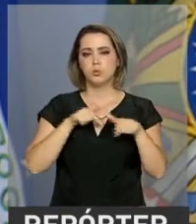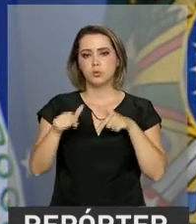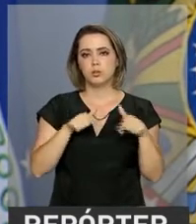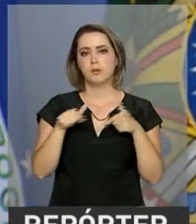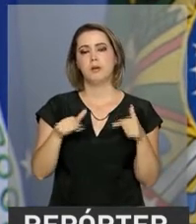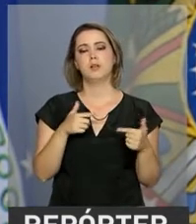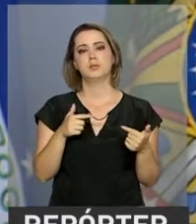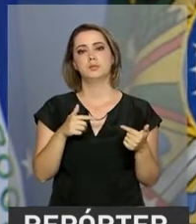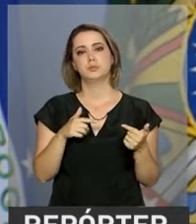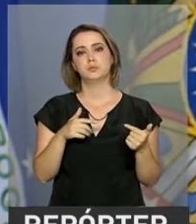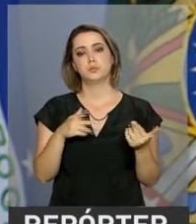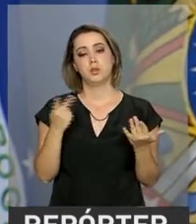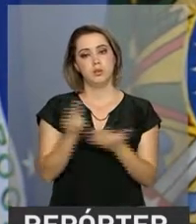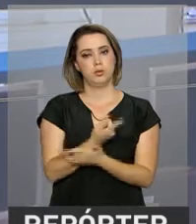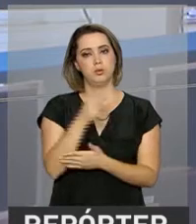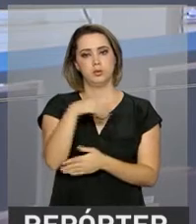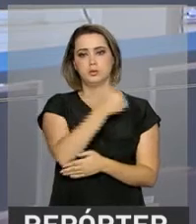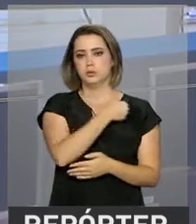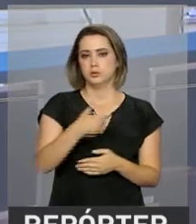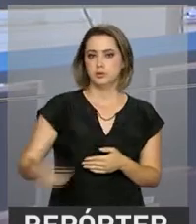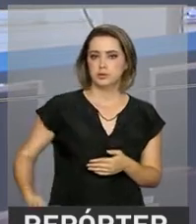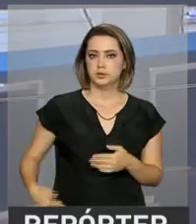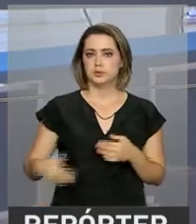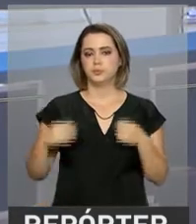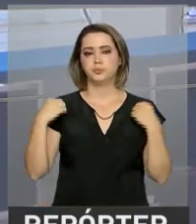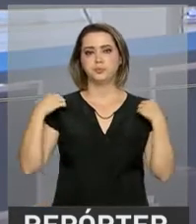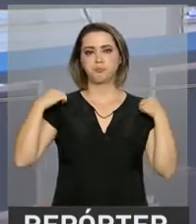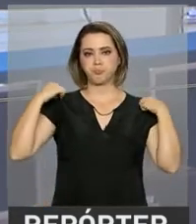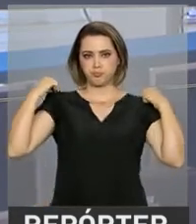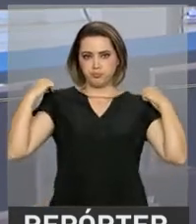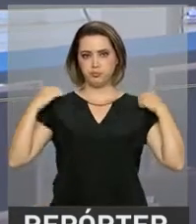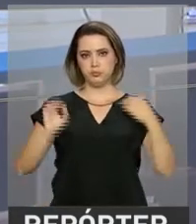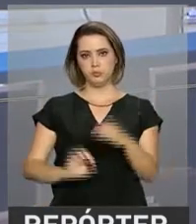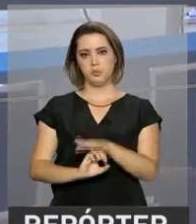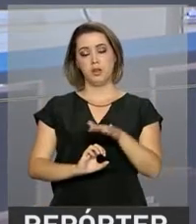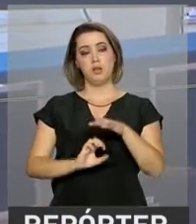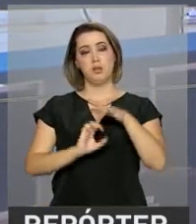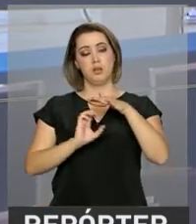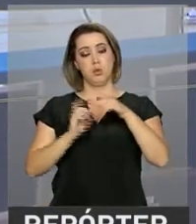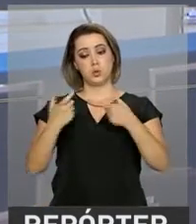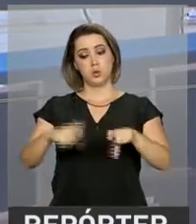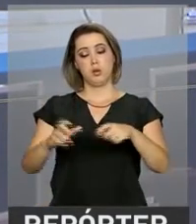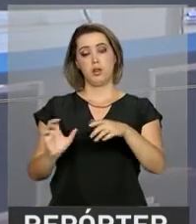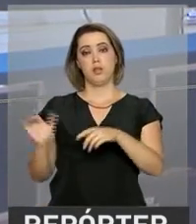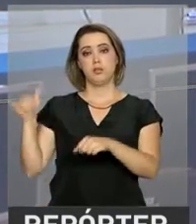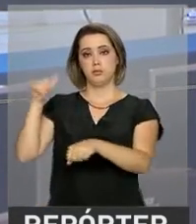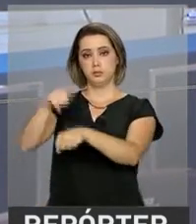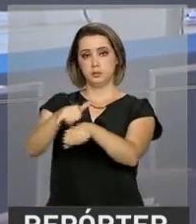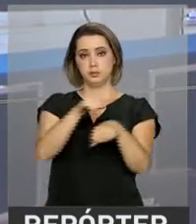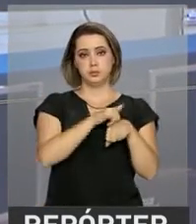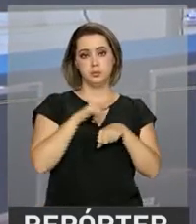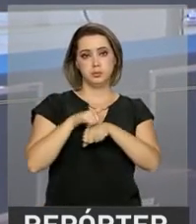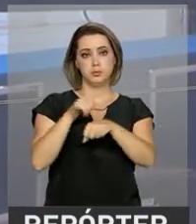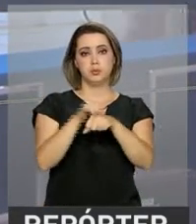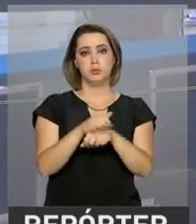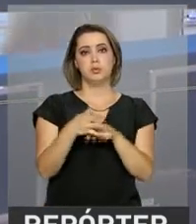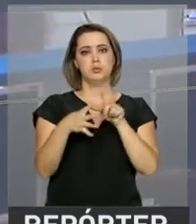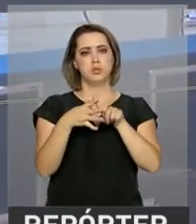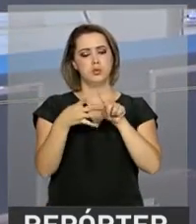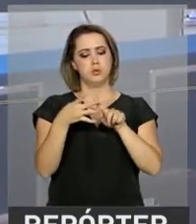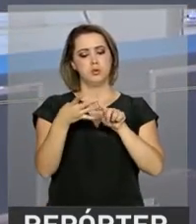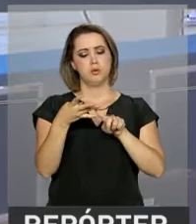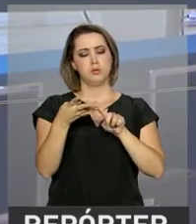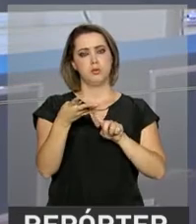sendo tomadas. Os aeroportos de Porto Alegre, Fortaleza, Florianópolis e Salvador